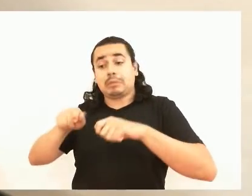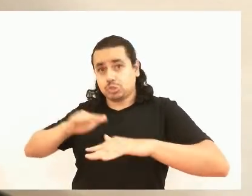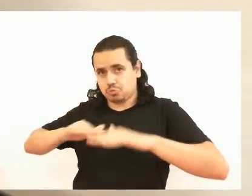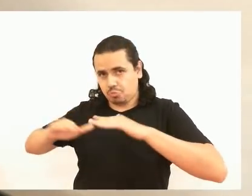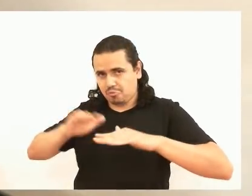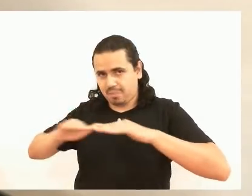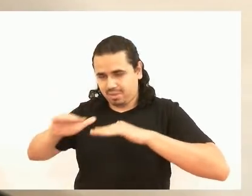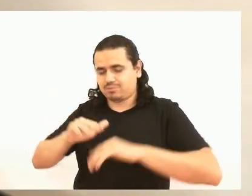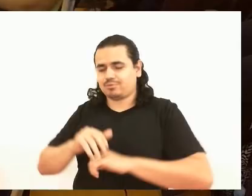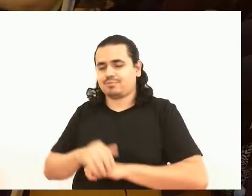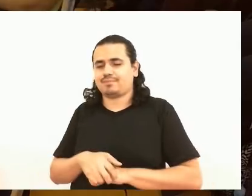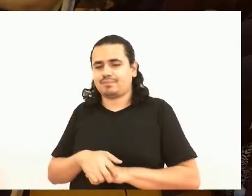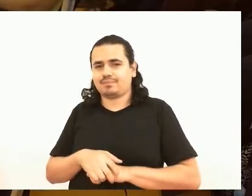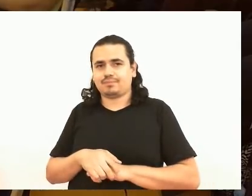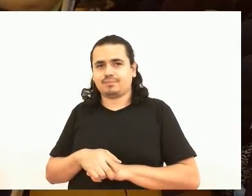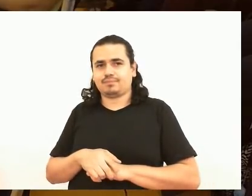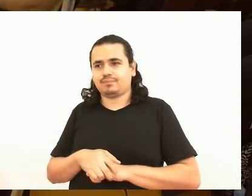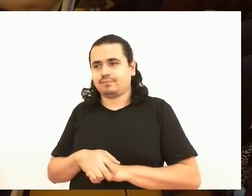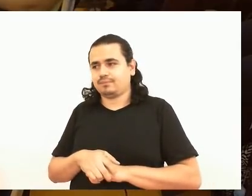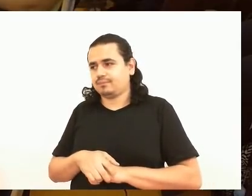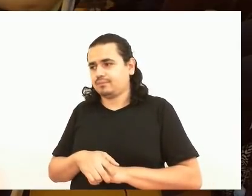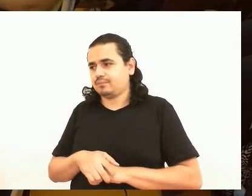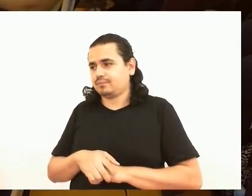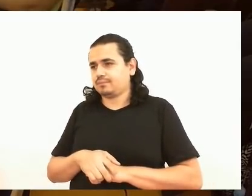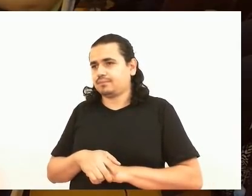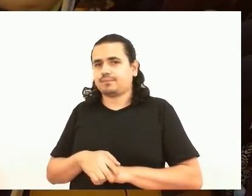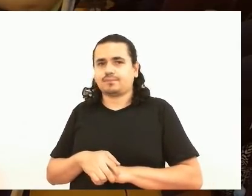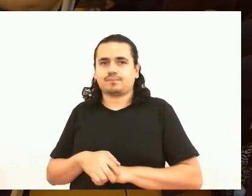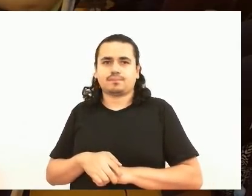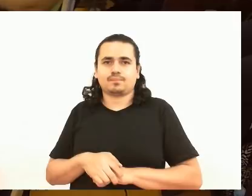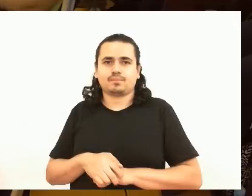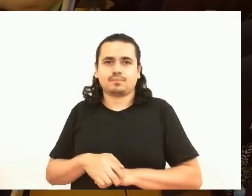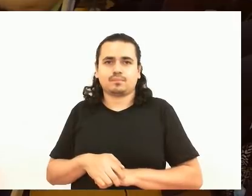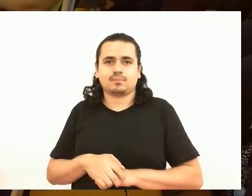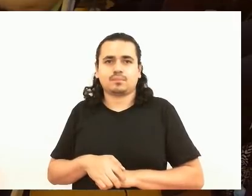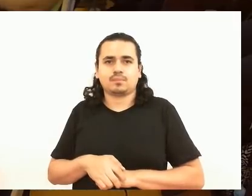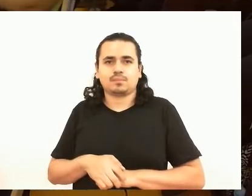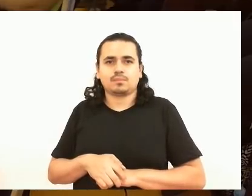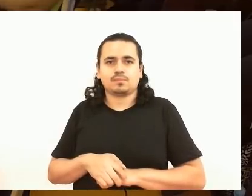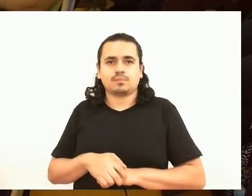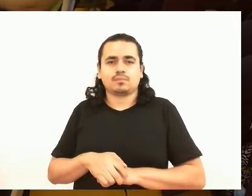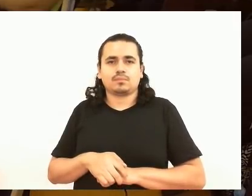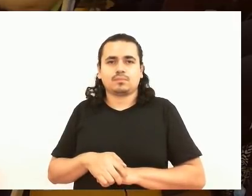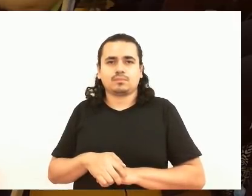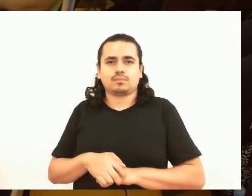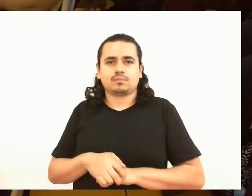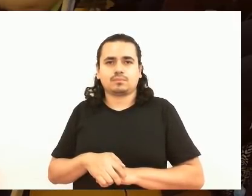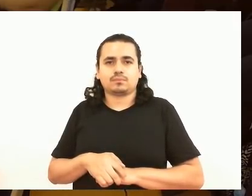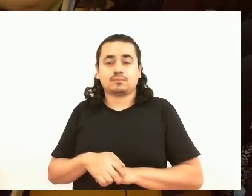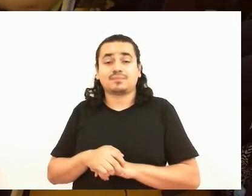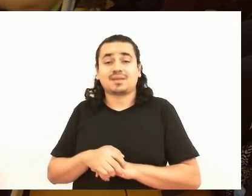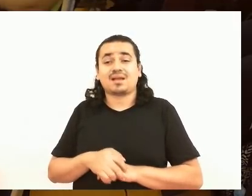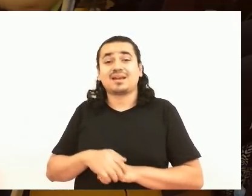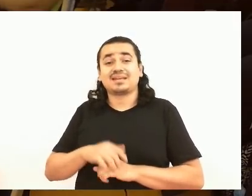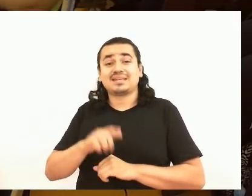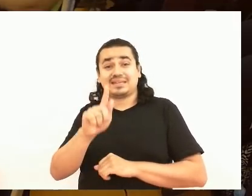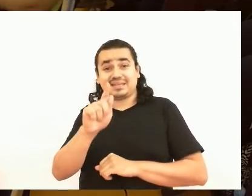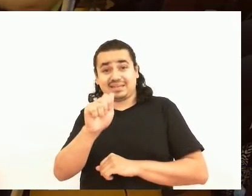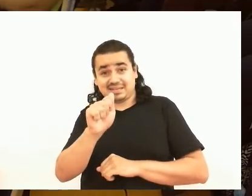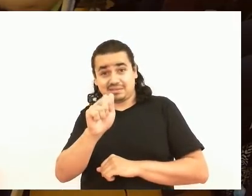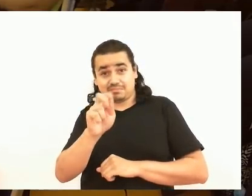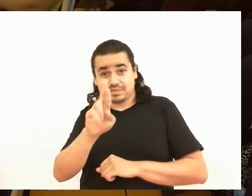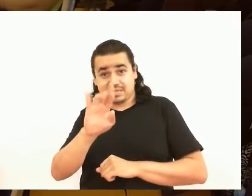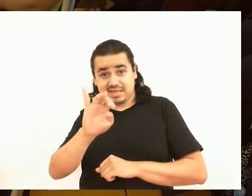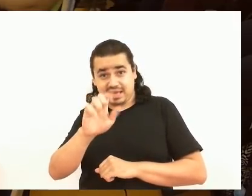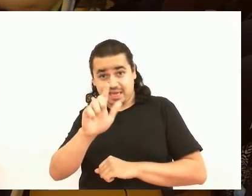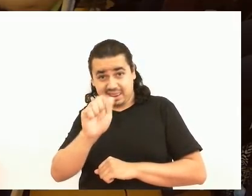trabalhando o brinde é tão a gabriela novaes de são